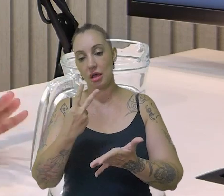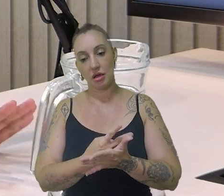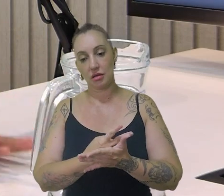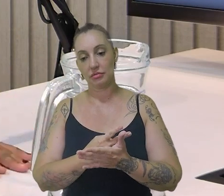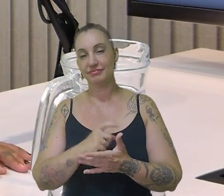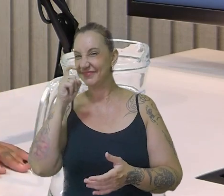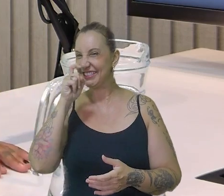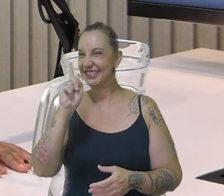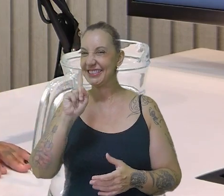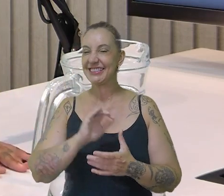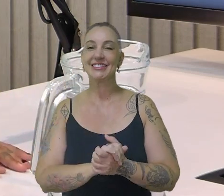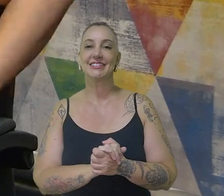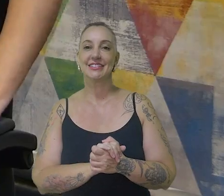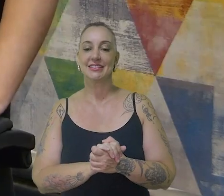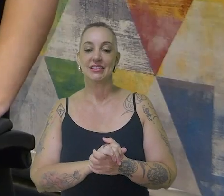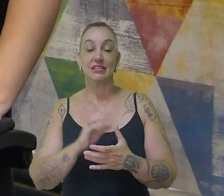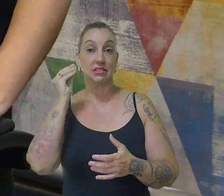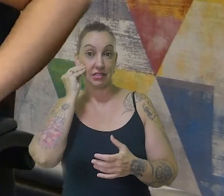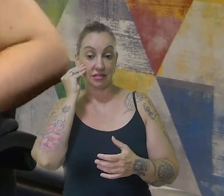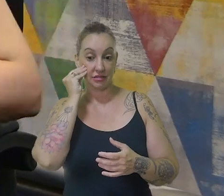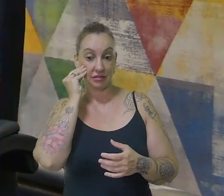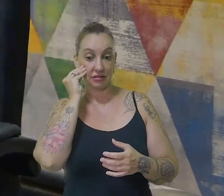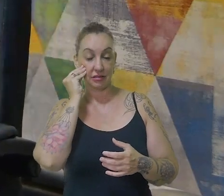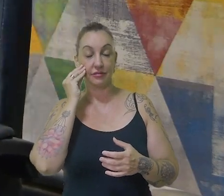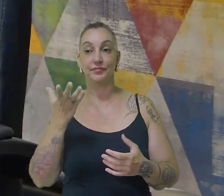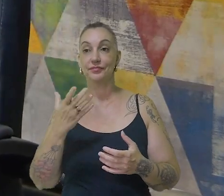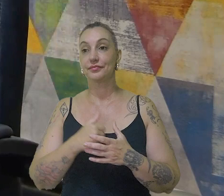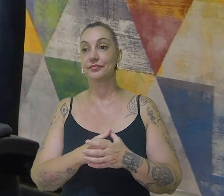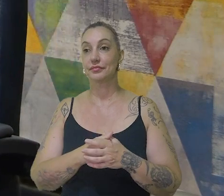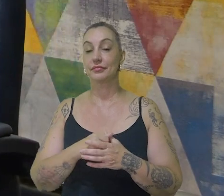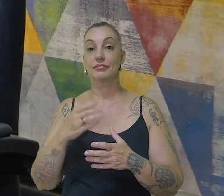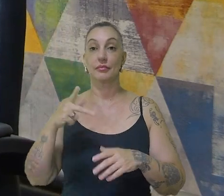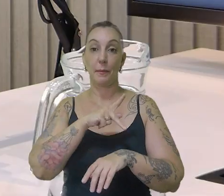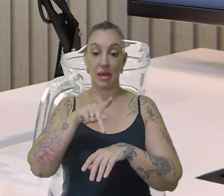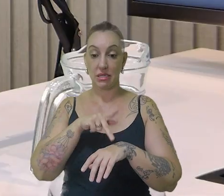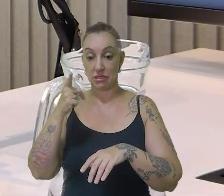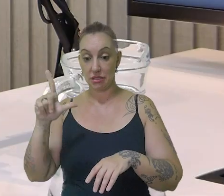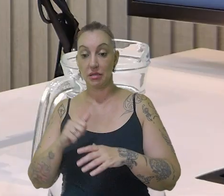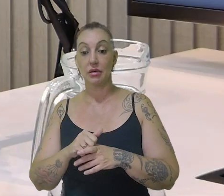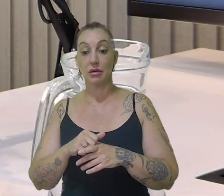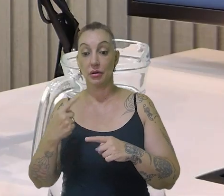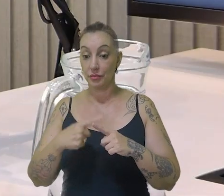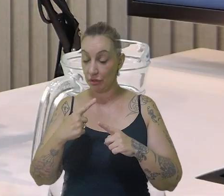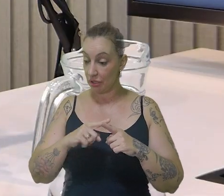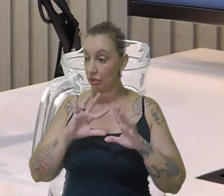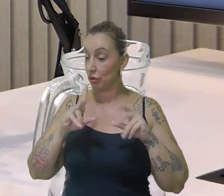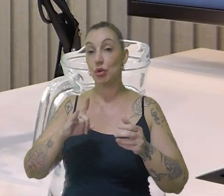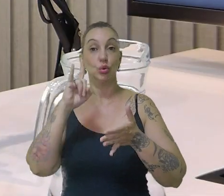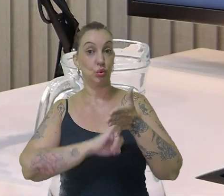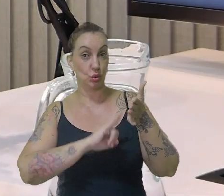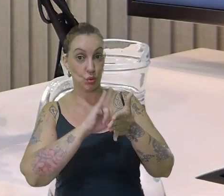é mentira é seria uma experiência incrível você ir pro exterior mas e foi uma experiência incrível porque eu fiz toda a